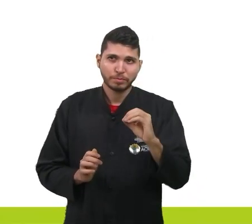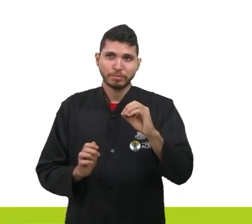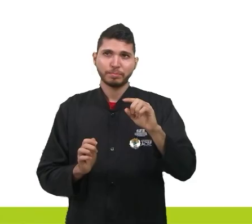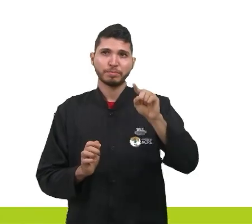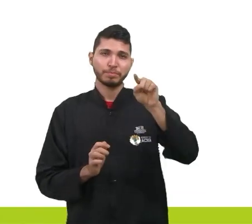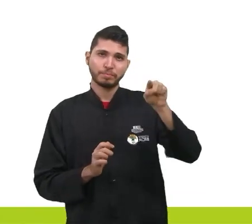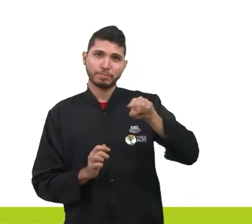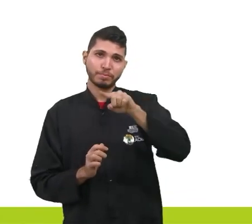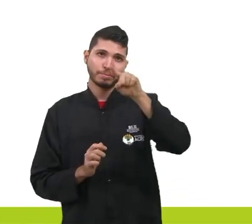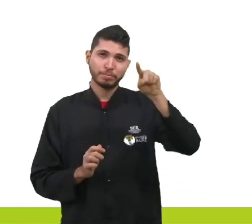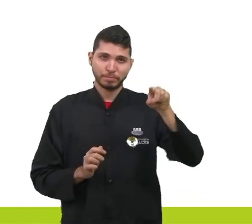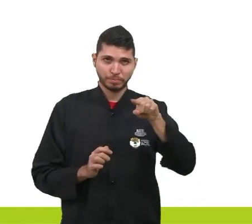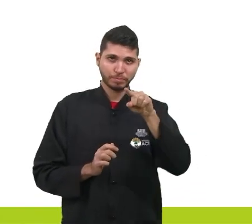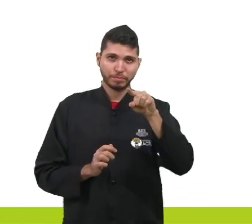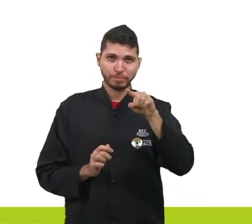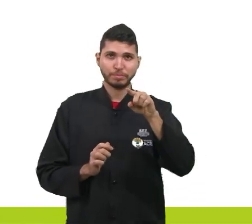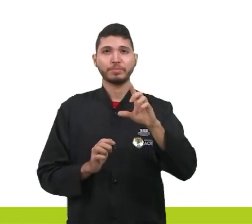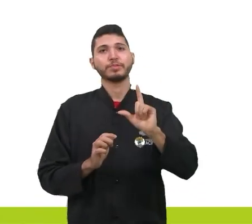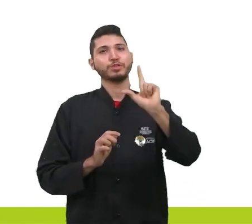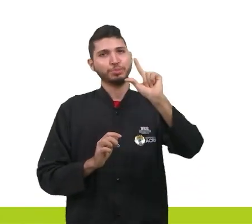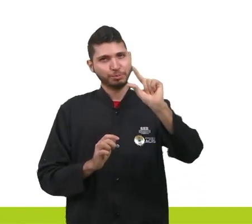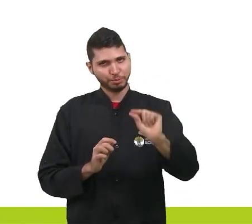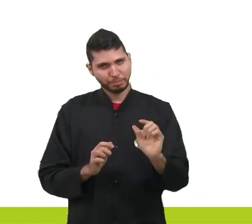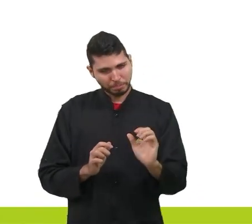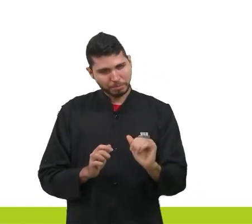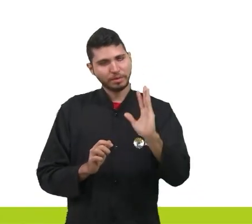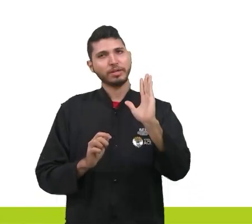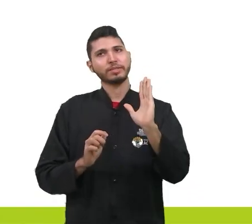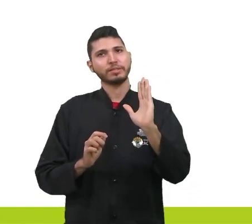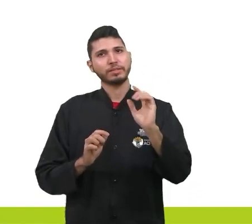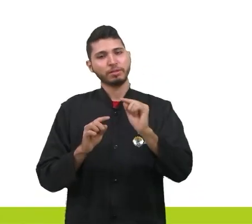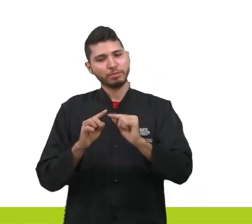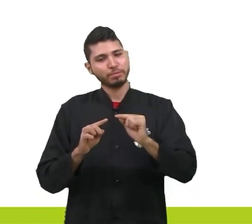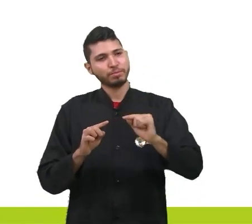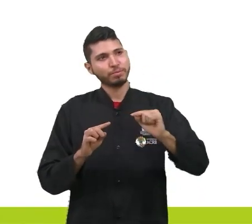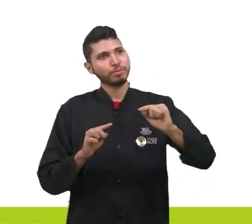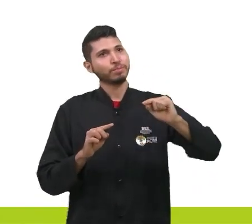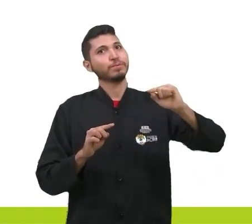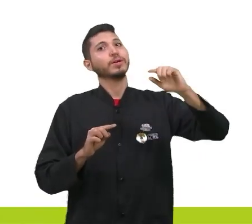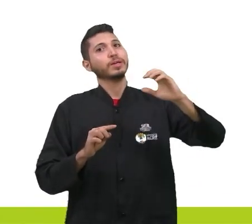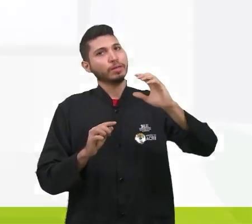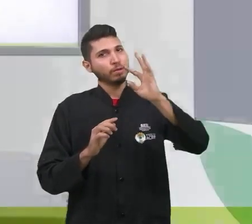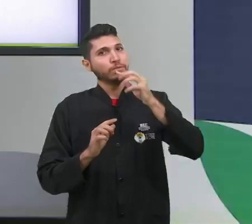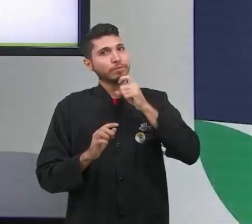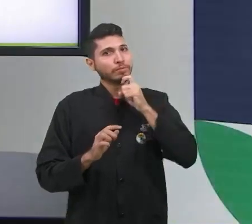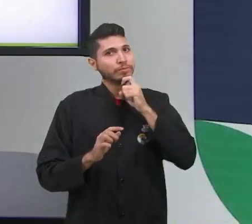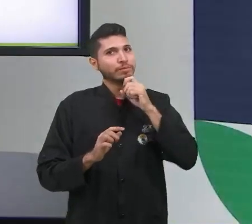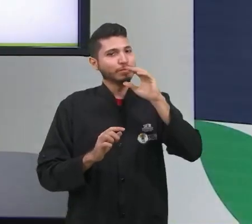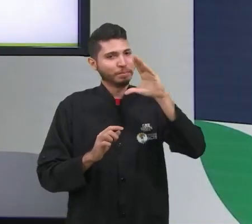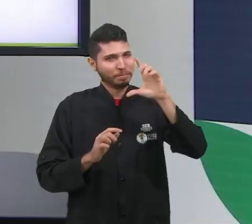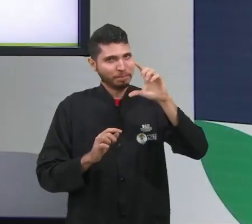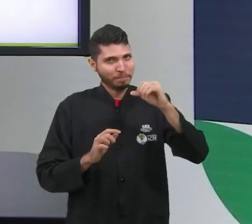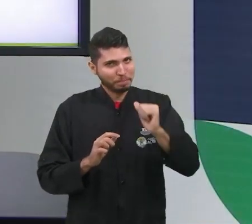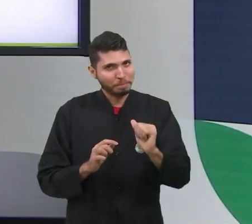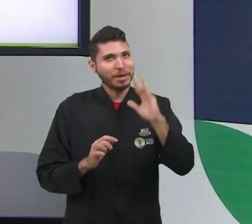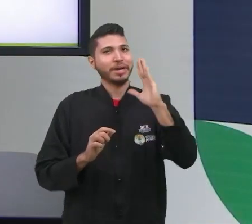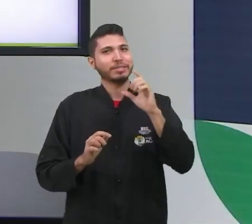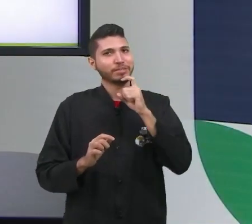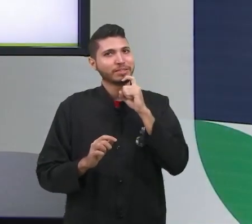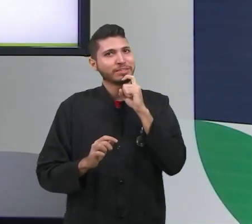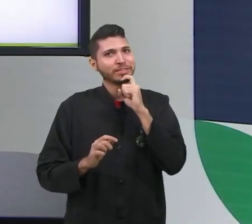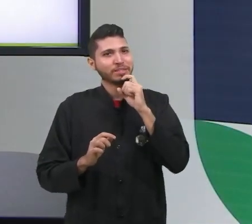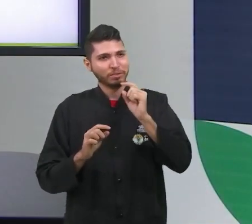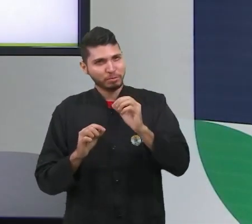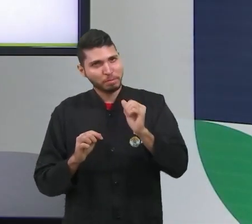temperatura já cai para 18 graus. Olha que interessante, esse é o fator altitude que influencia